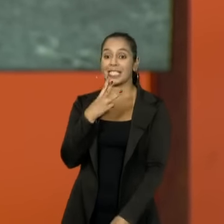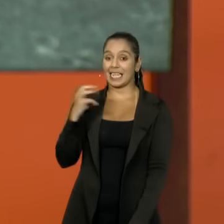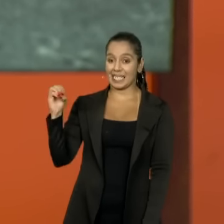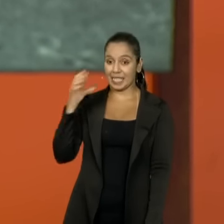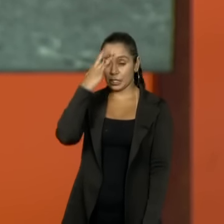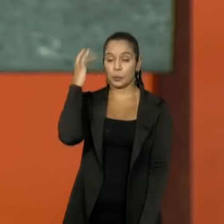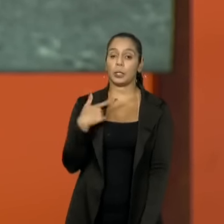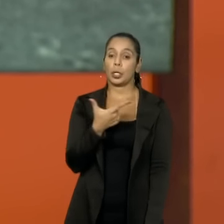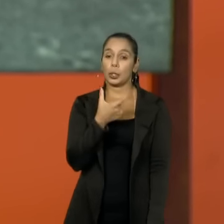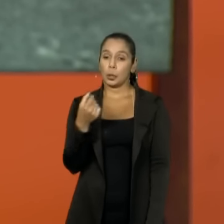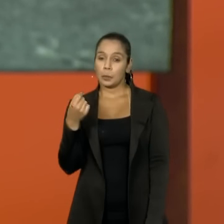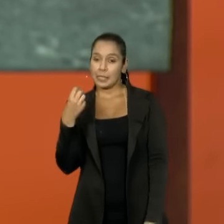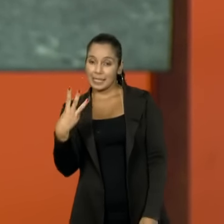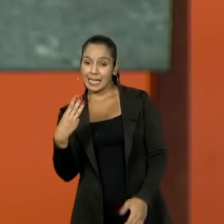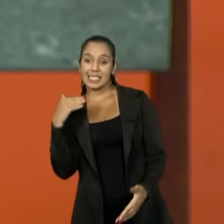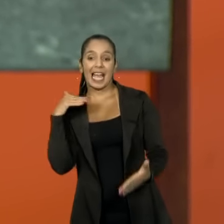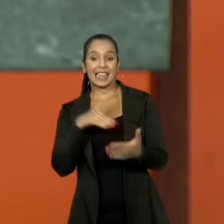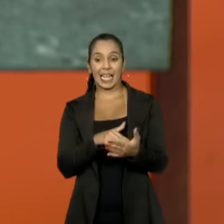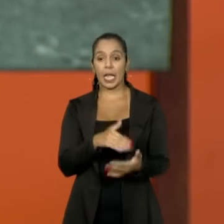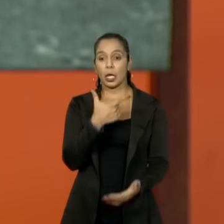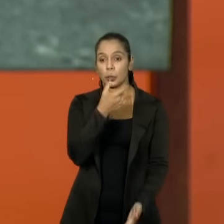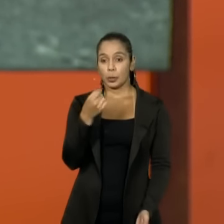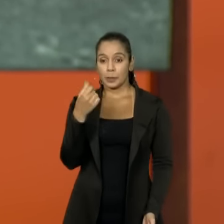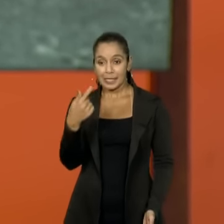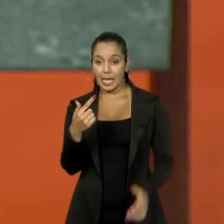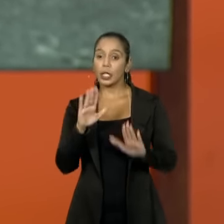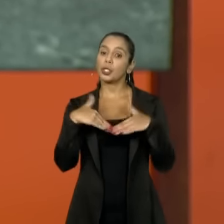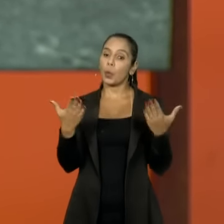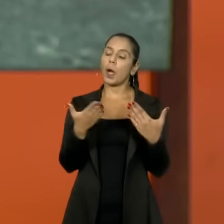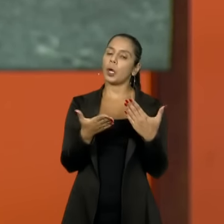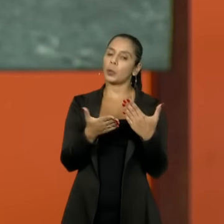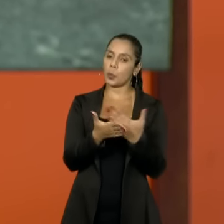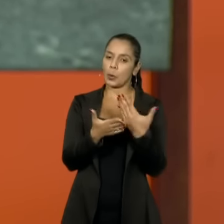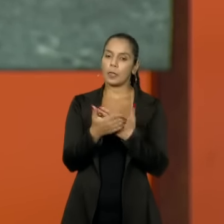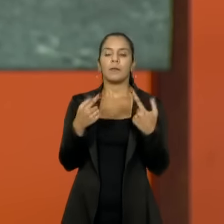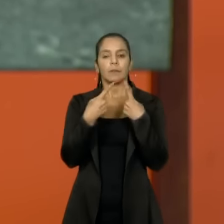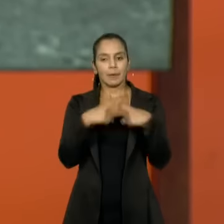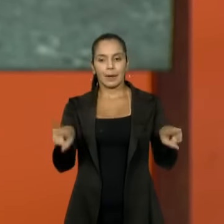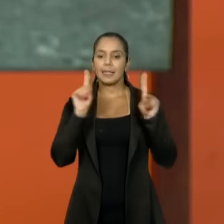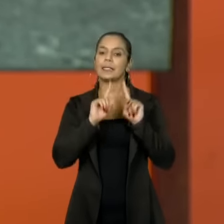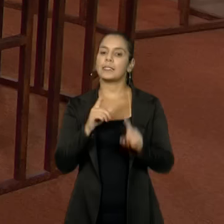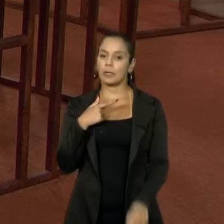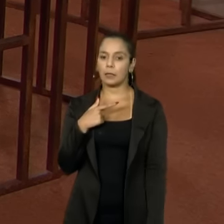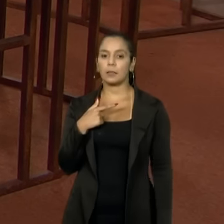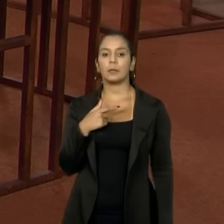desde 2003 até 2007, quando o livro foi lançado. Eu entrevistei mais de 300 pessoas. Decupou